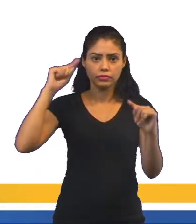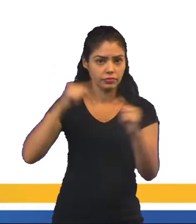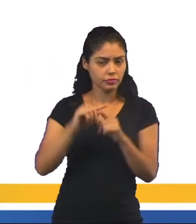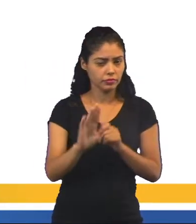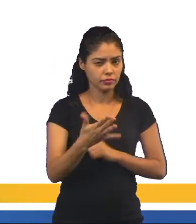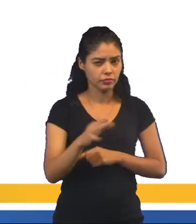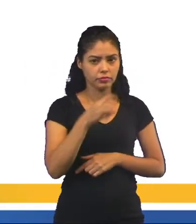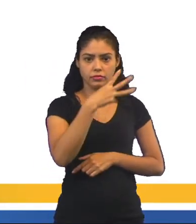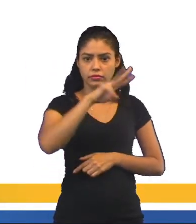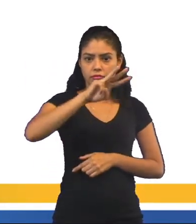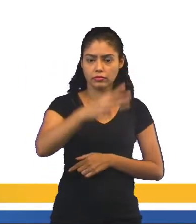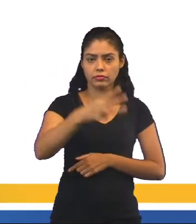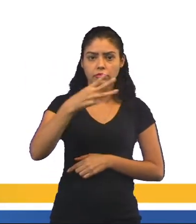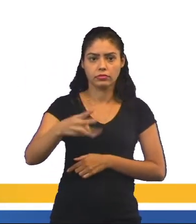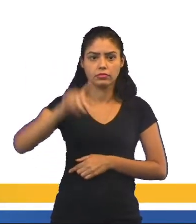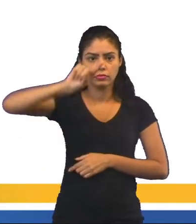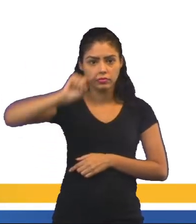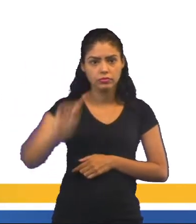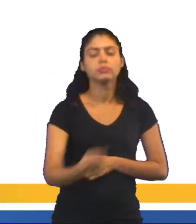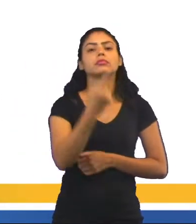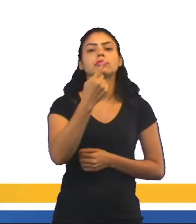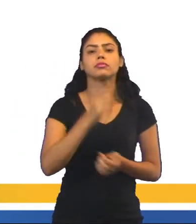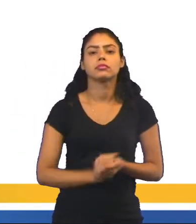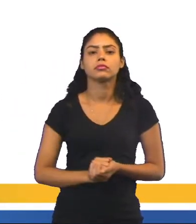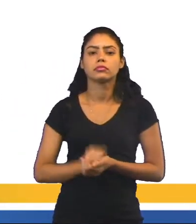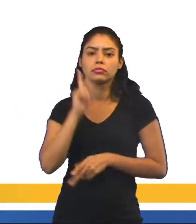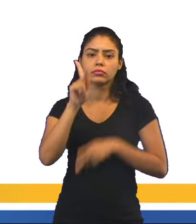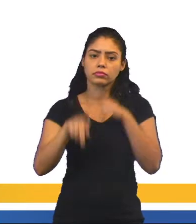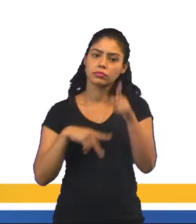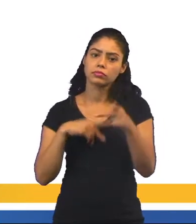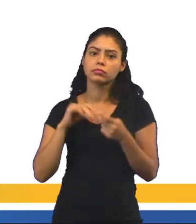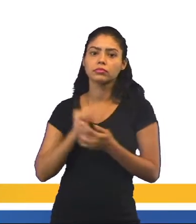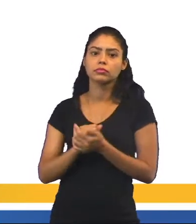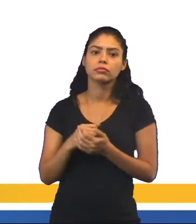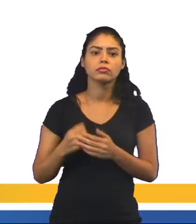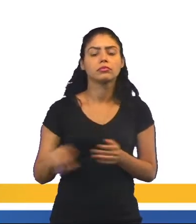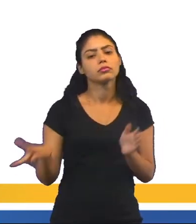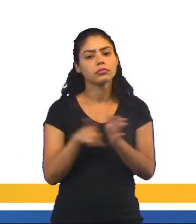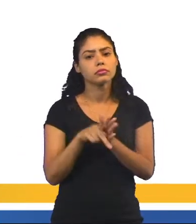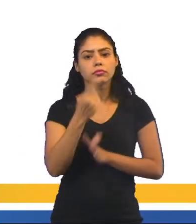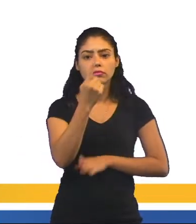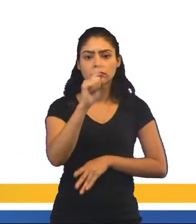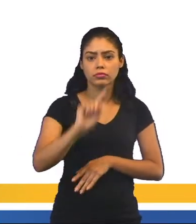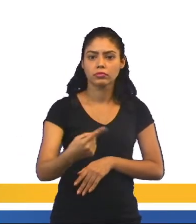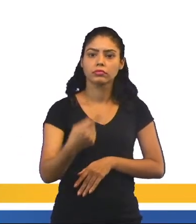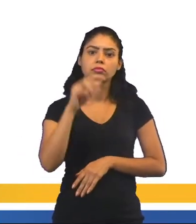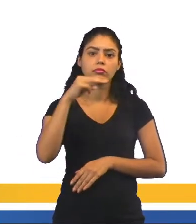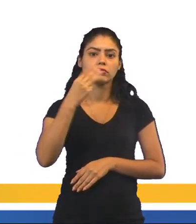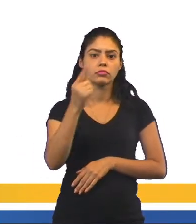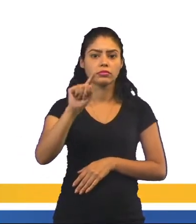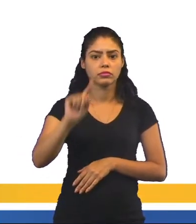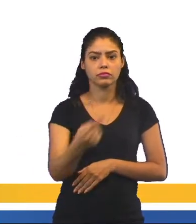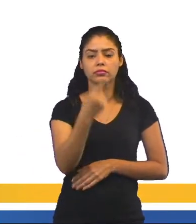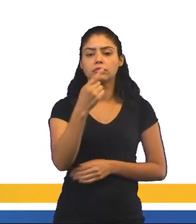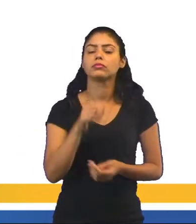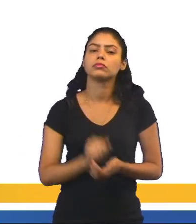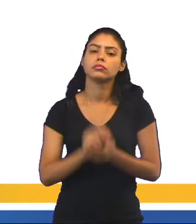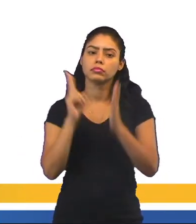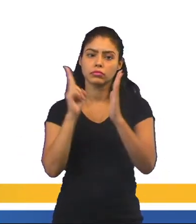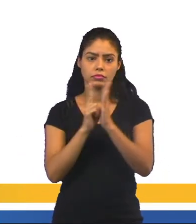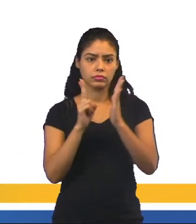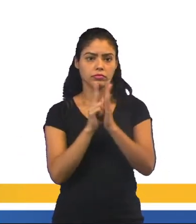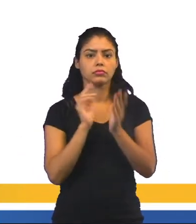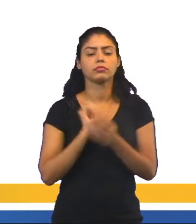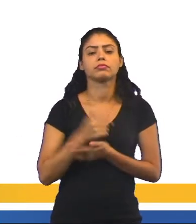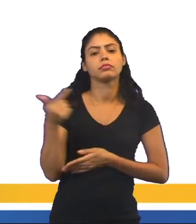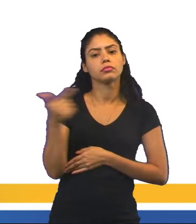há aproximadamente 33 milhões de habitantes, incluindo cerca de 1,6